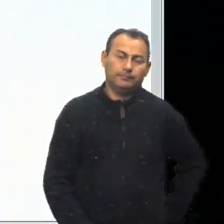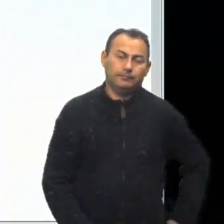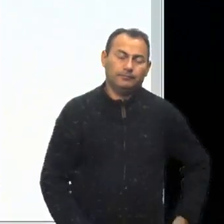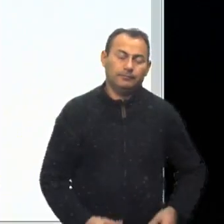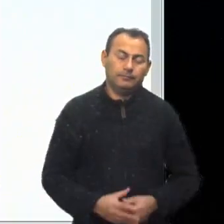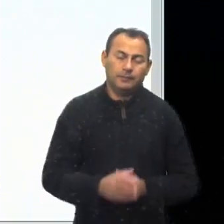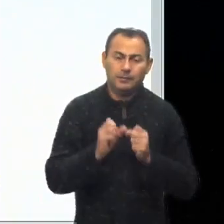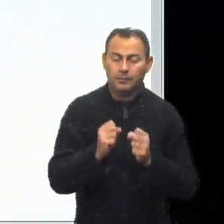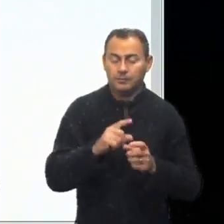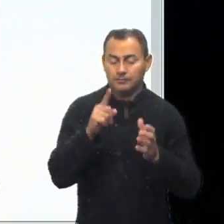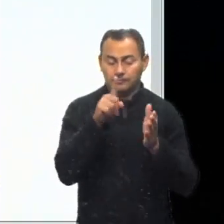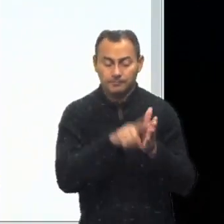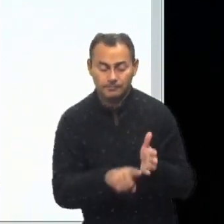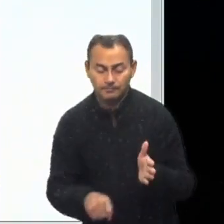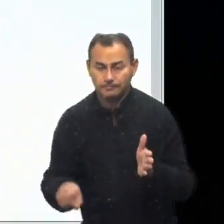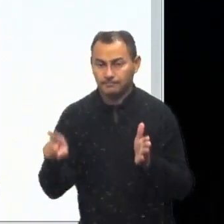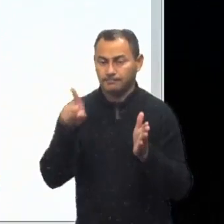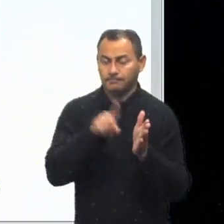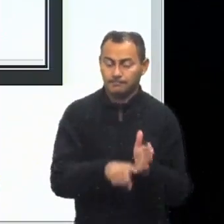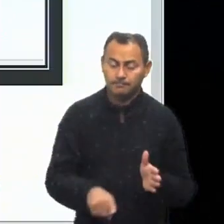Então posso rodar já.